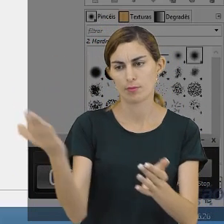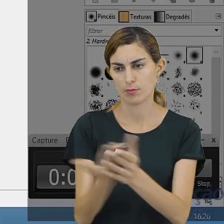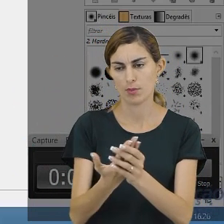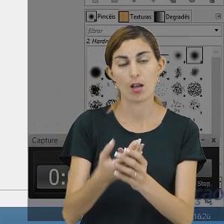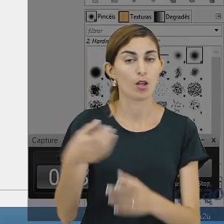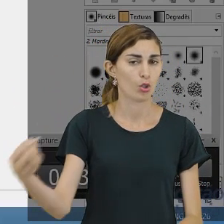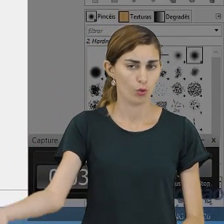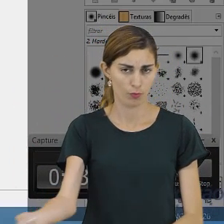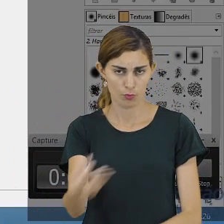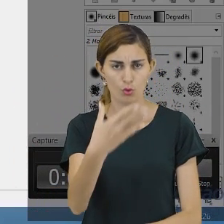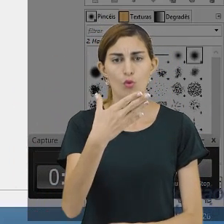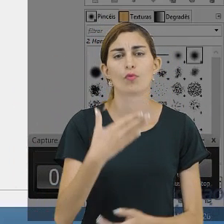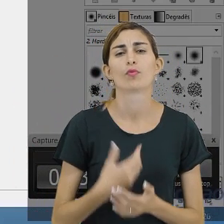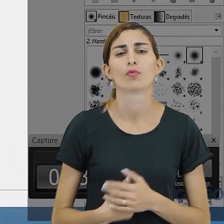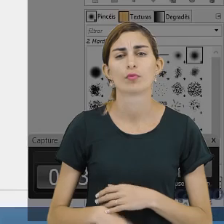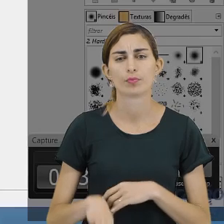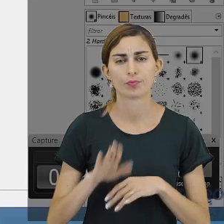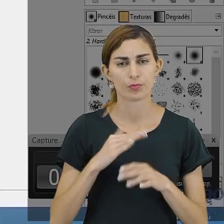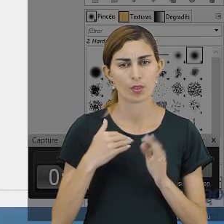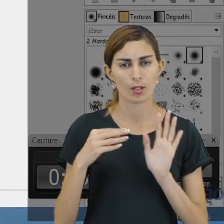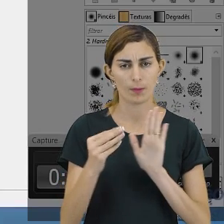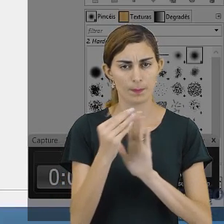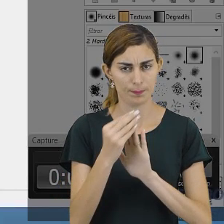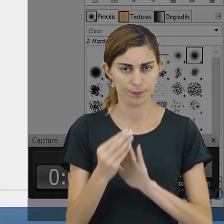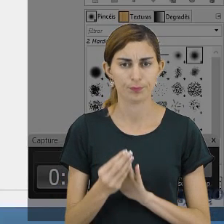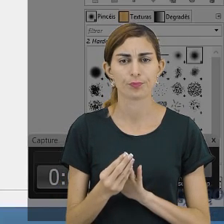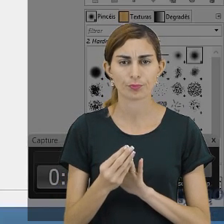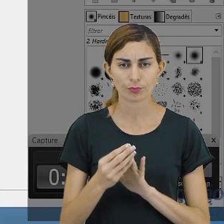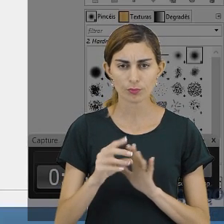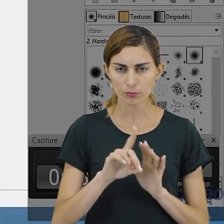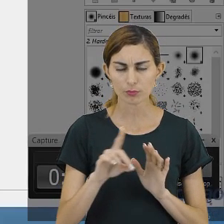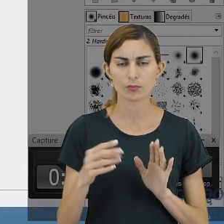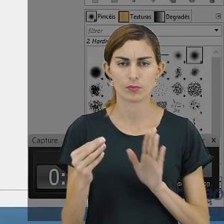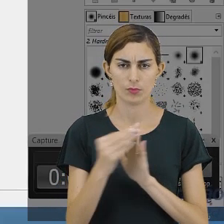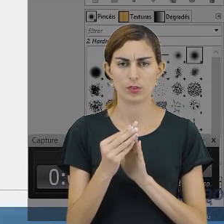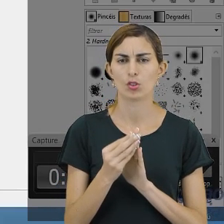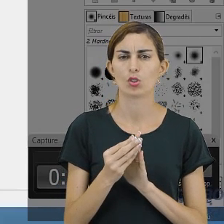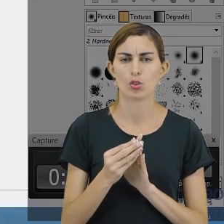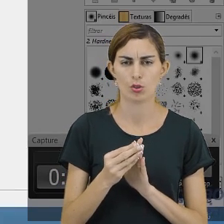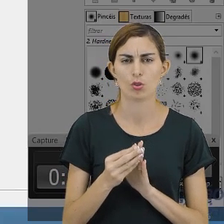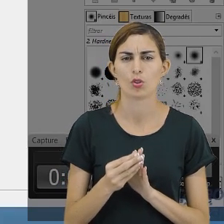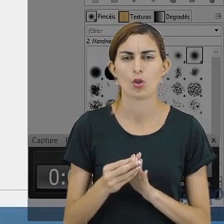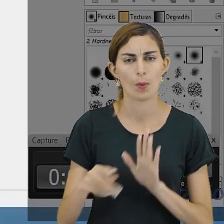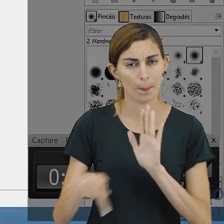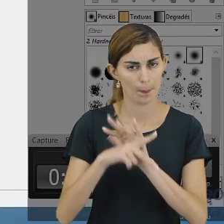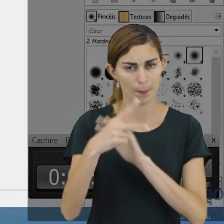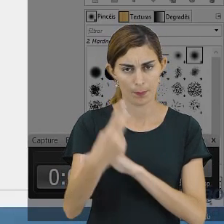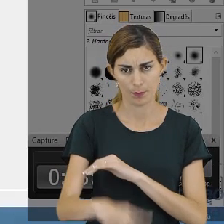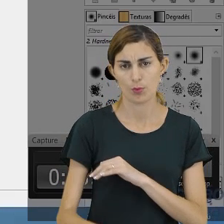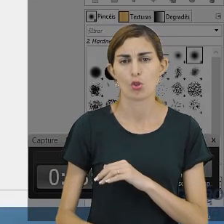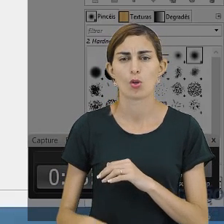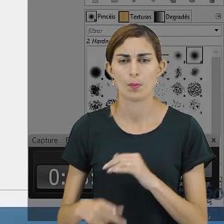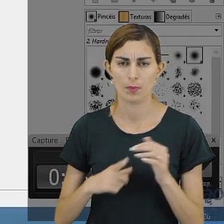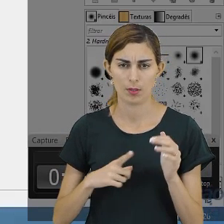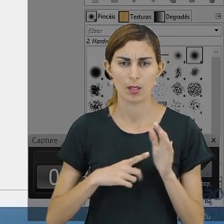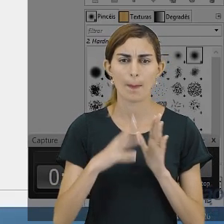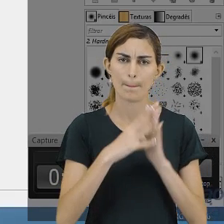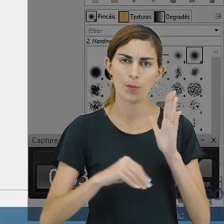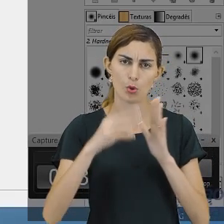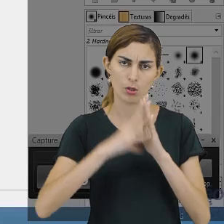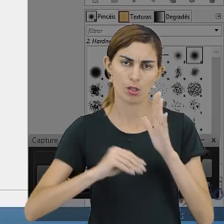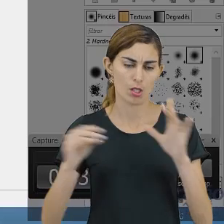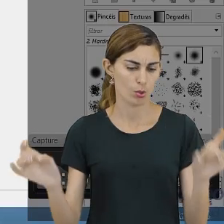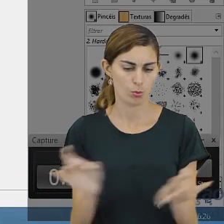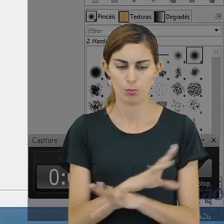novo e vamos atribuir esse tamanho aqui no GIMP. O próprio GIMP tem uns modelos aqui